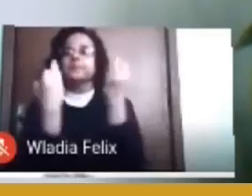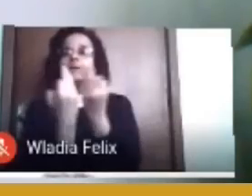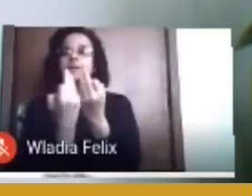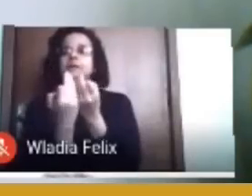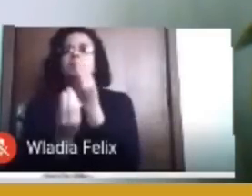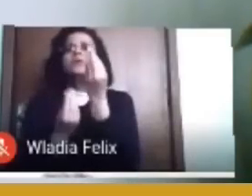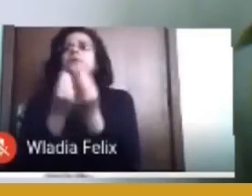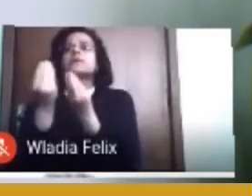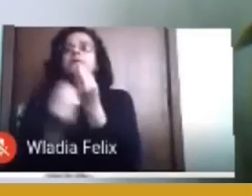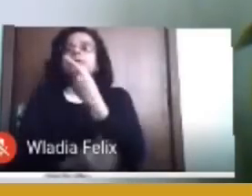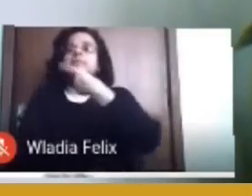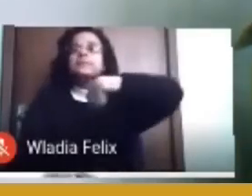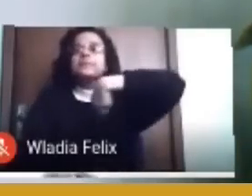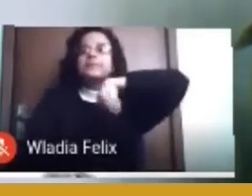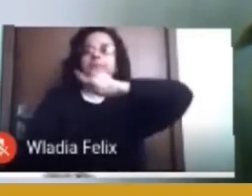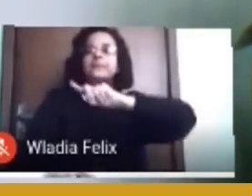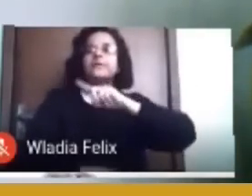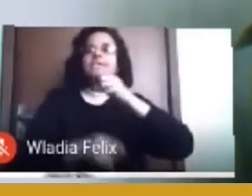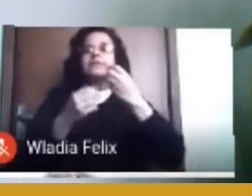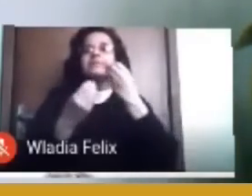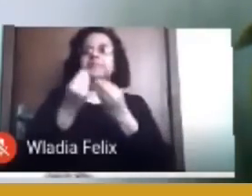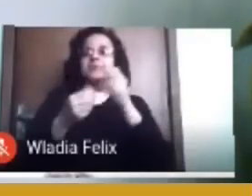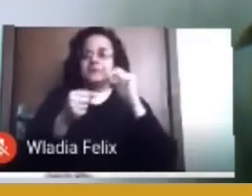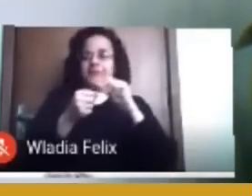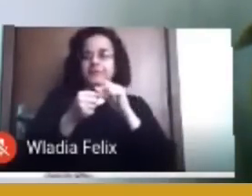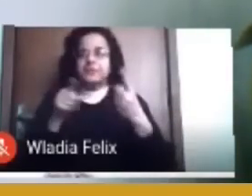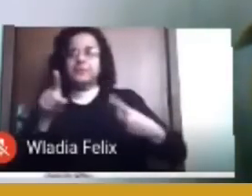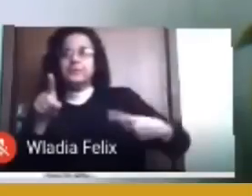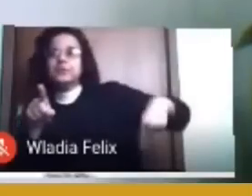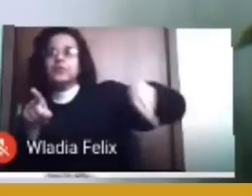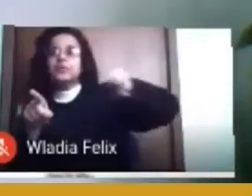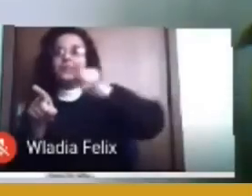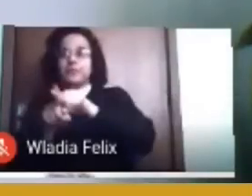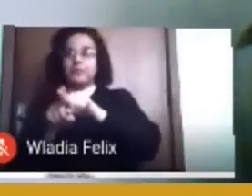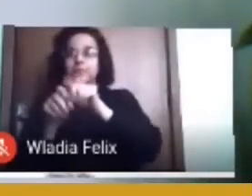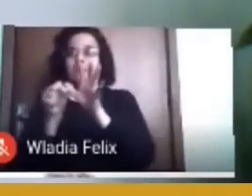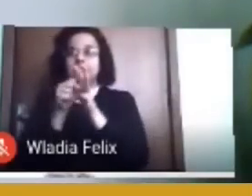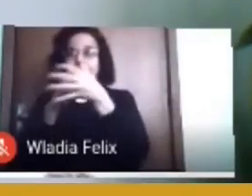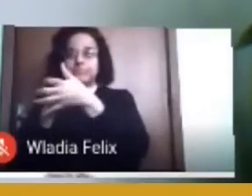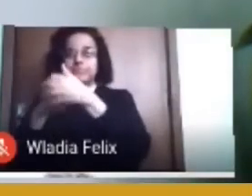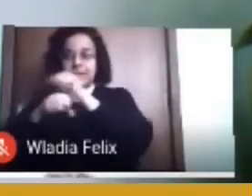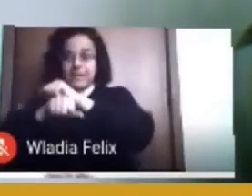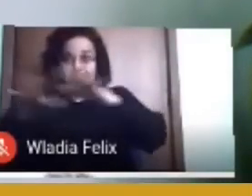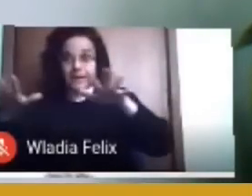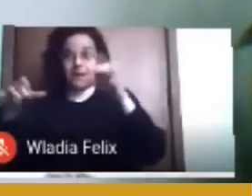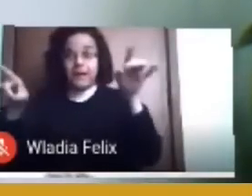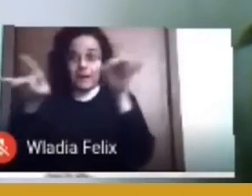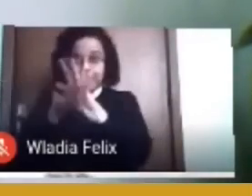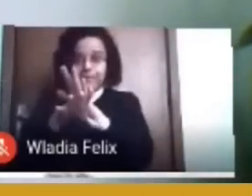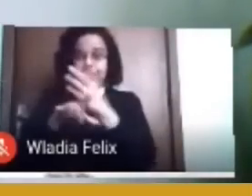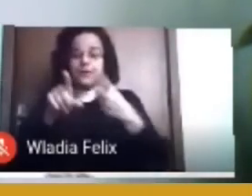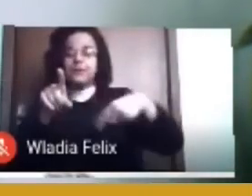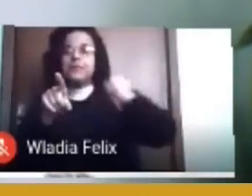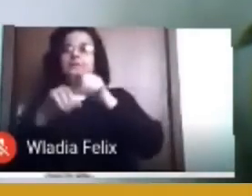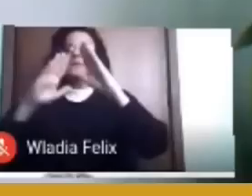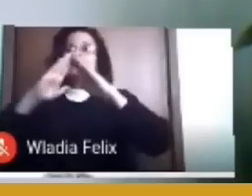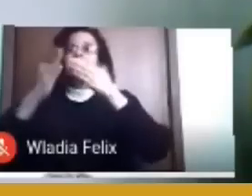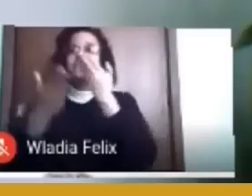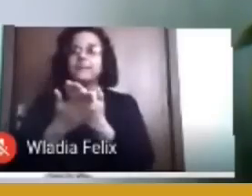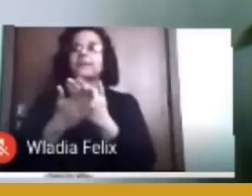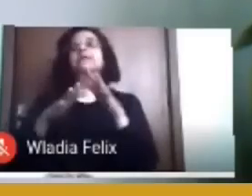profissionais do magistério, nós somos também, ou qualquer servidor dentro da unidade educacional, somos os adultos responsáveis por essa família, por essa